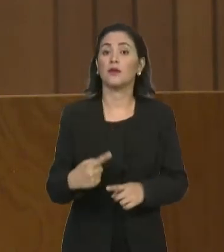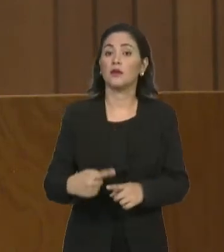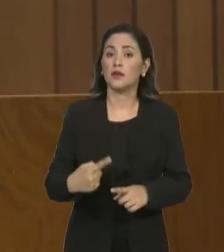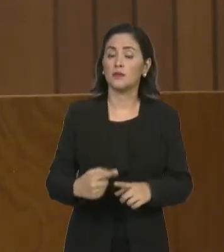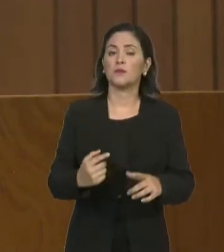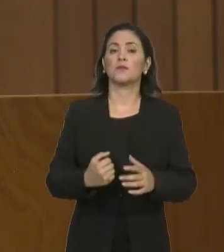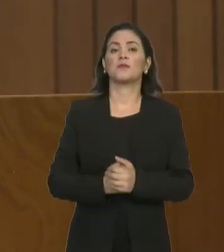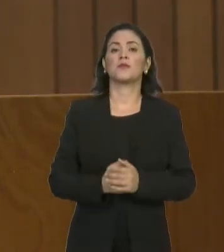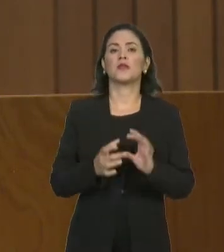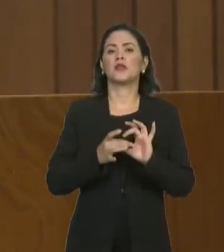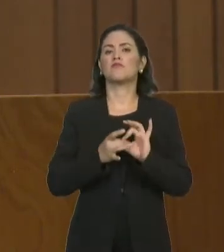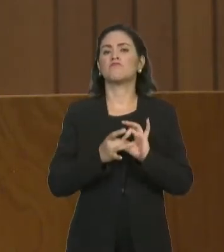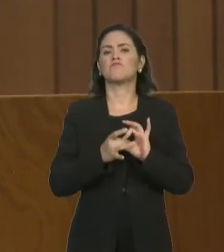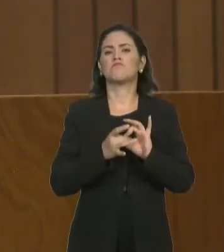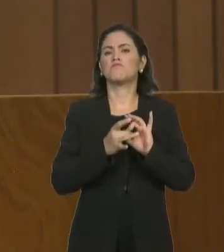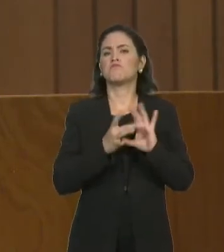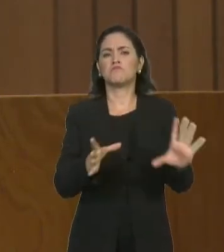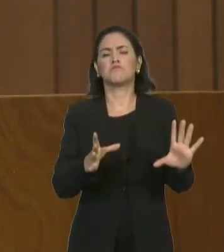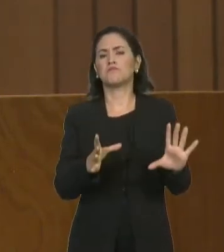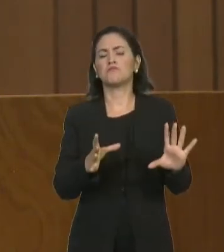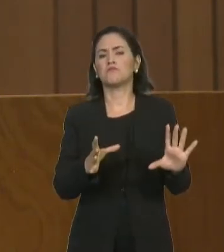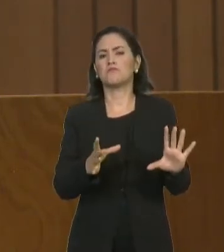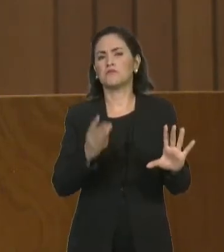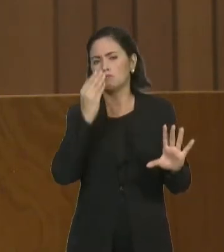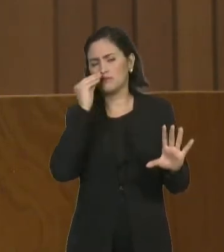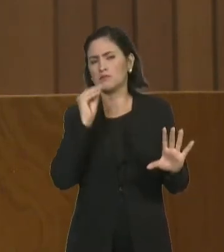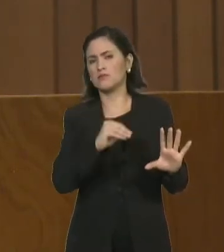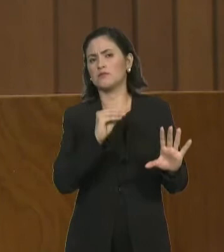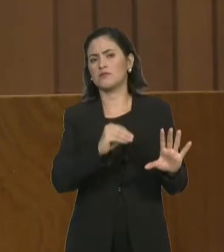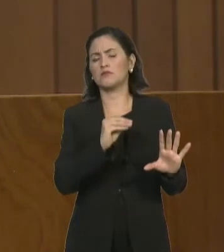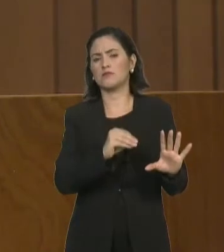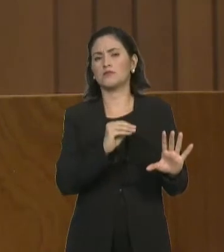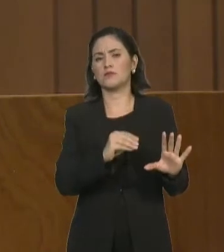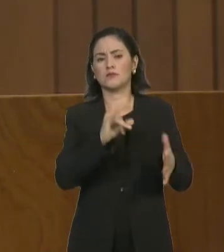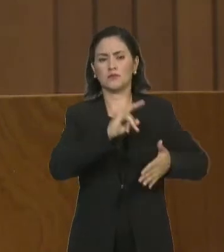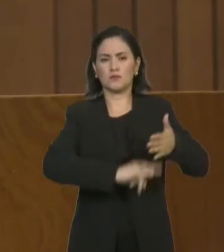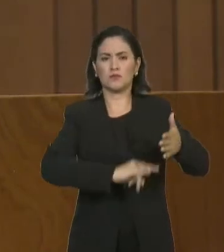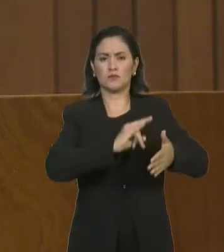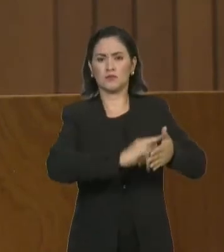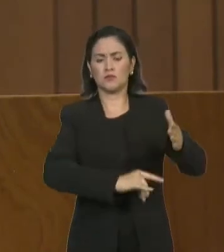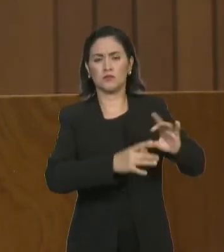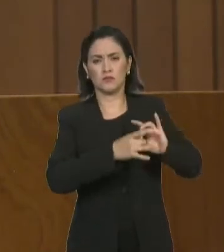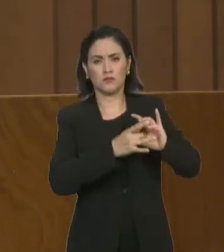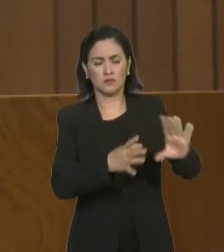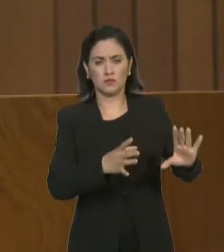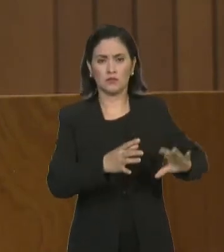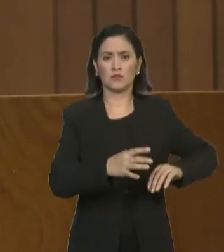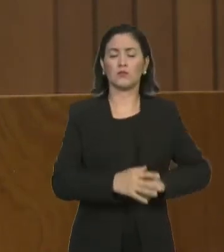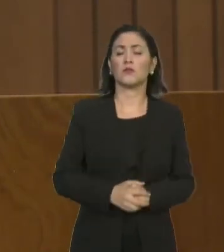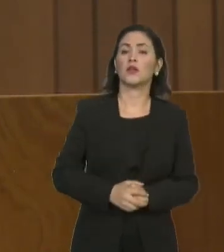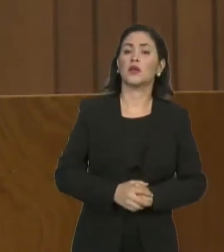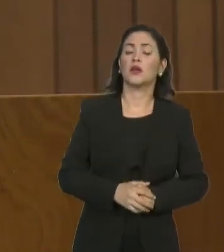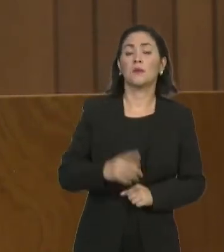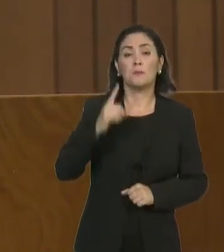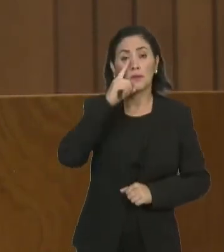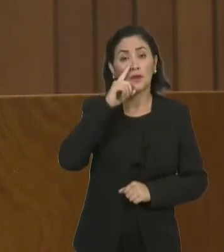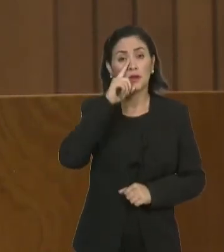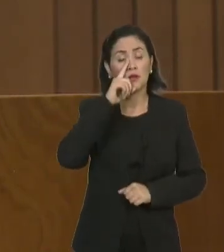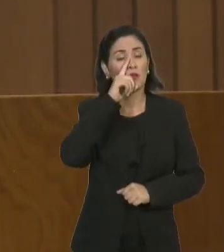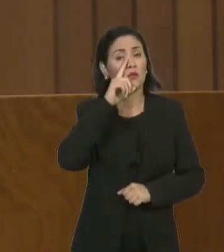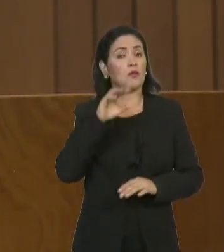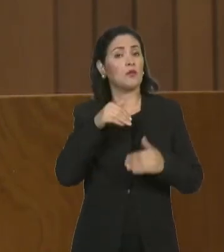dispensa de licenciamento e que um grande hall de obras e atividades aumentar a perigosamente a